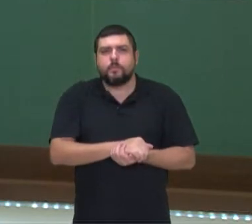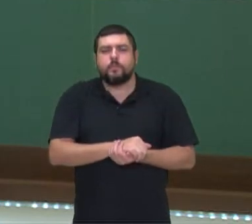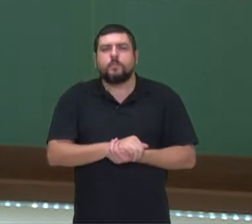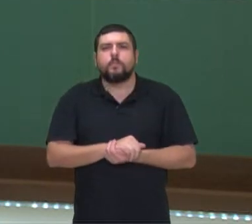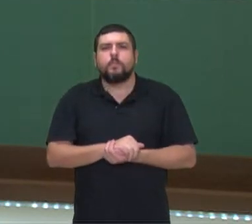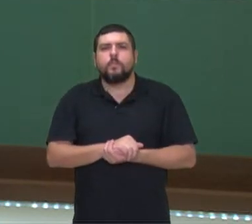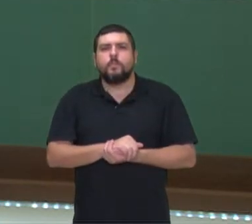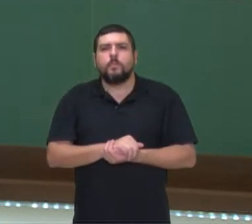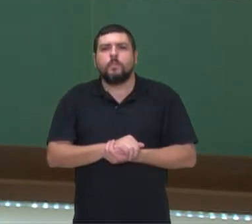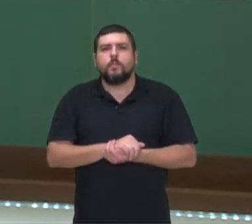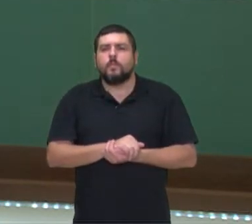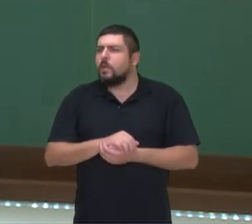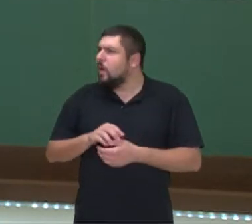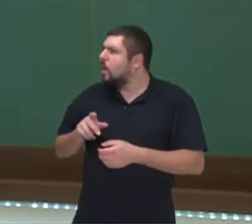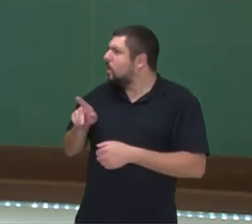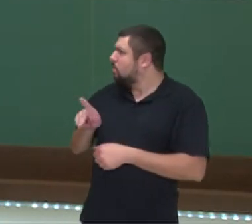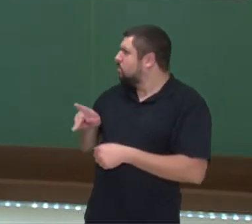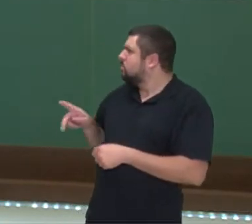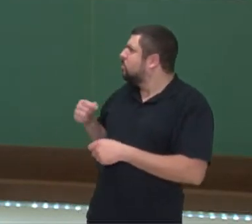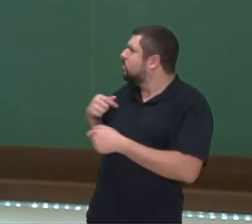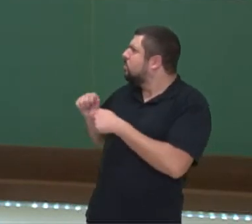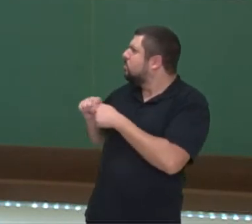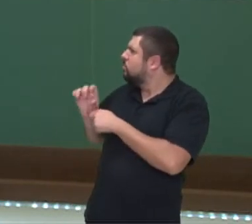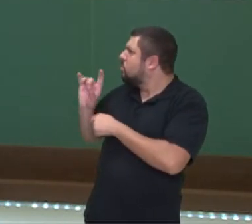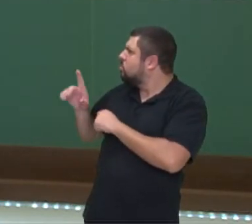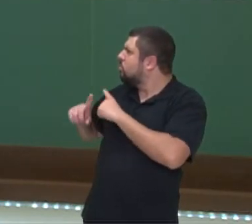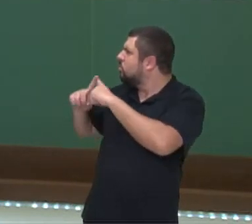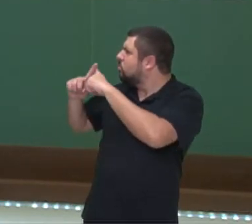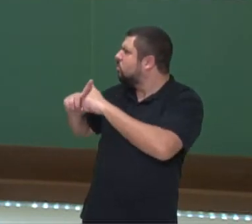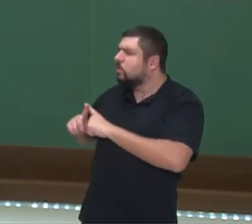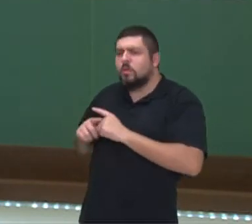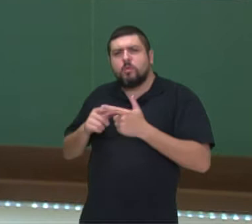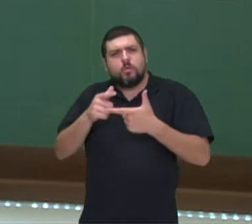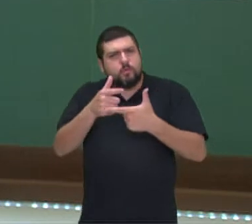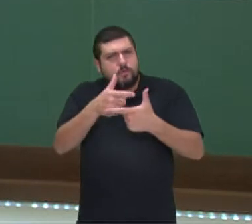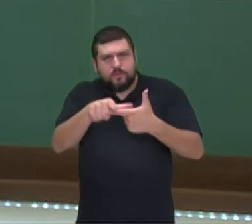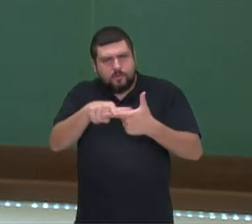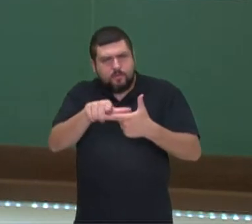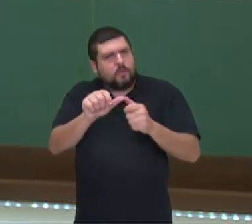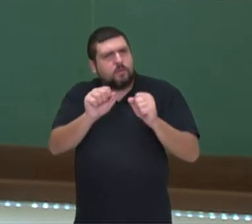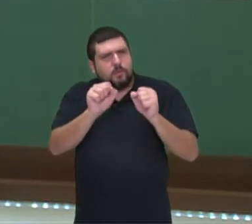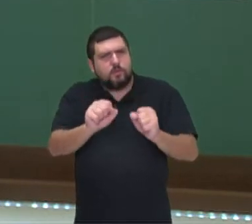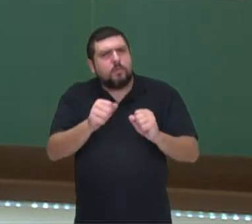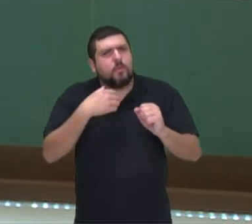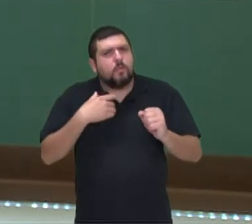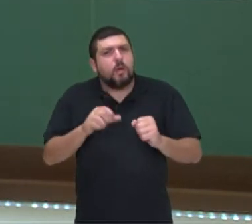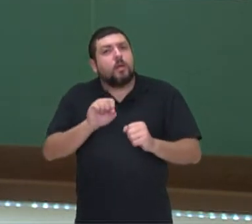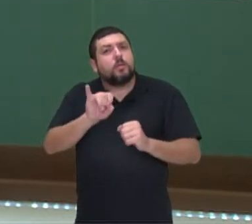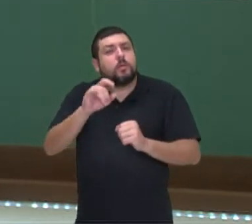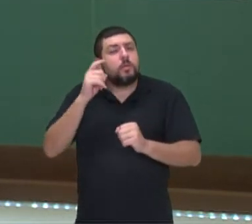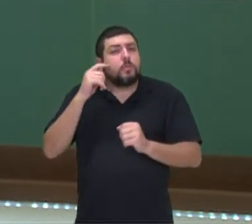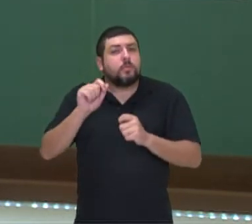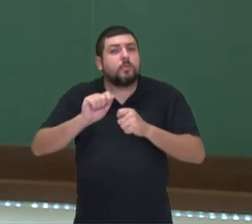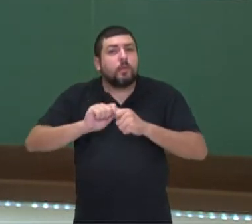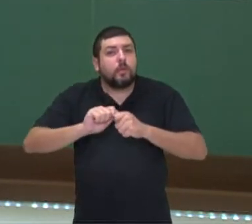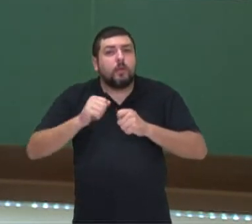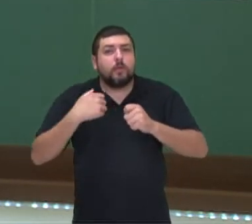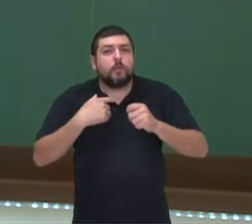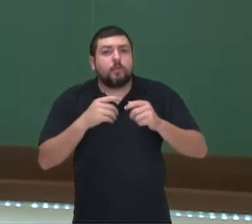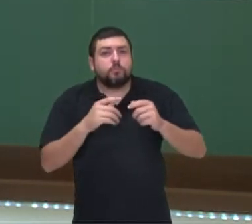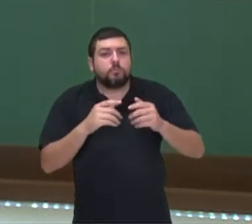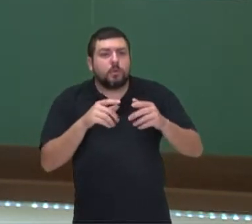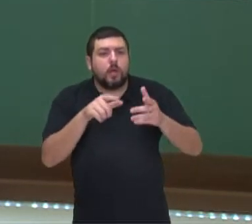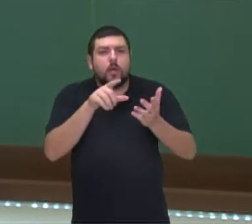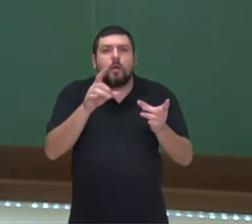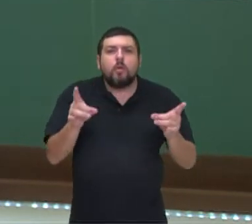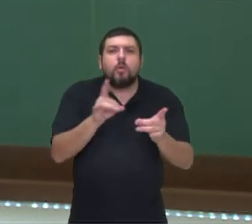fiz a multiplicação, né? Claro, gente, não tem problema. Isso já é um pouquinho intuitivo, né? Se você tem o valor unitário de um